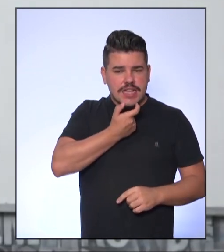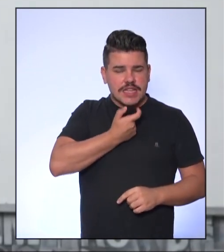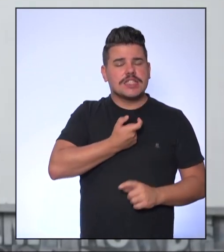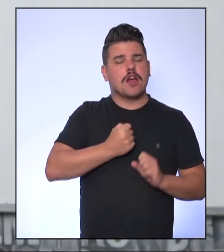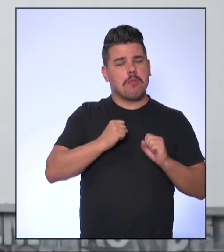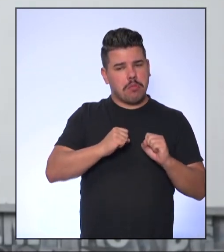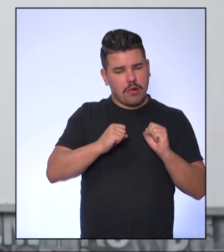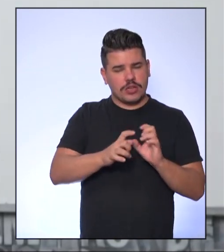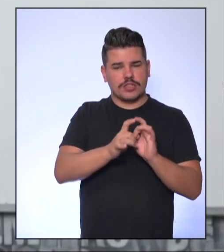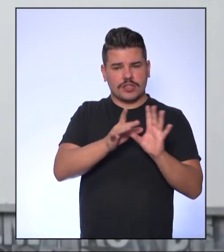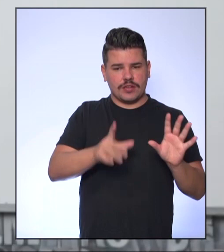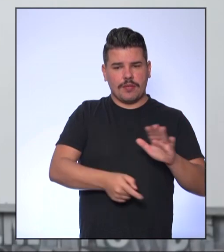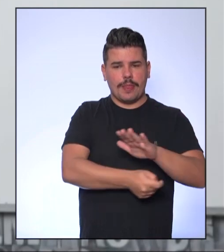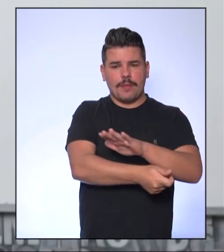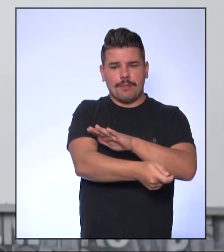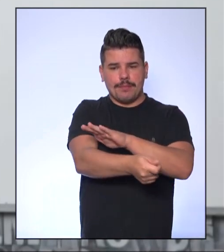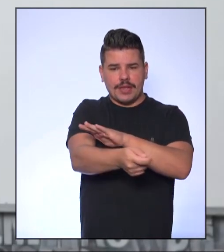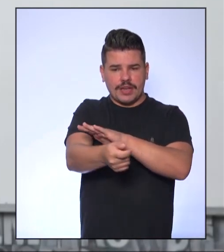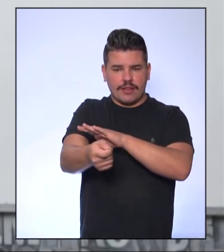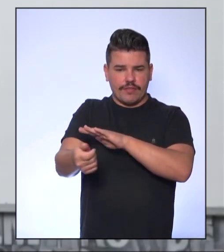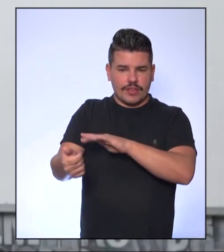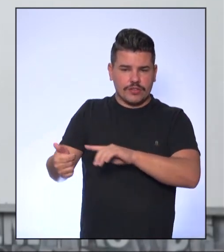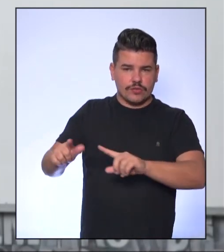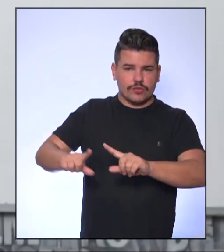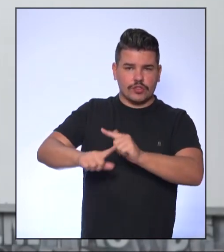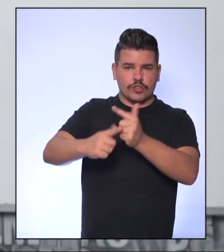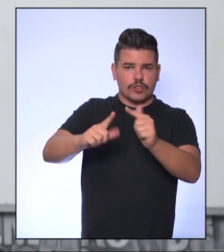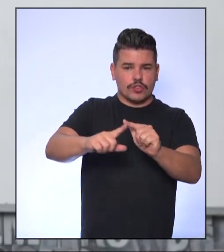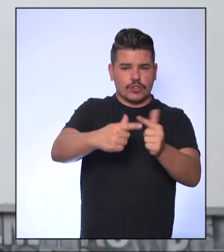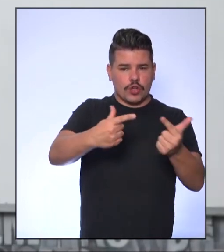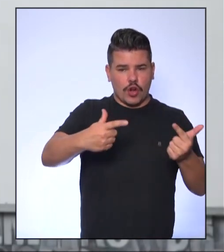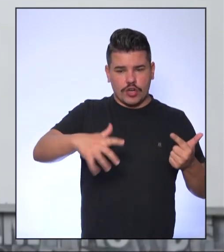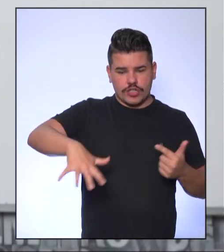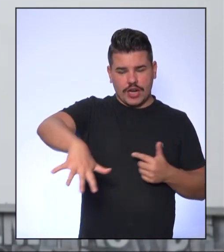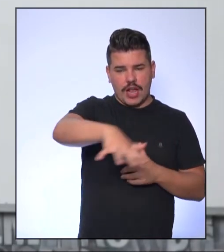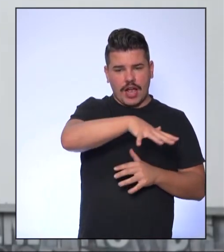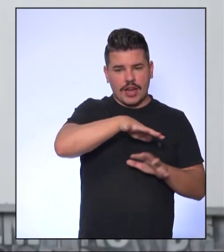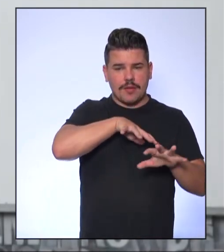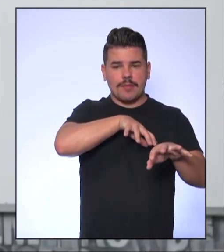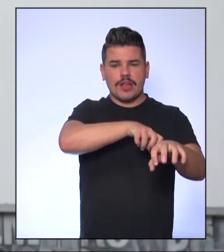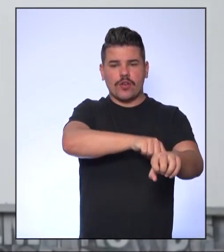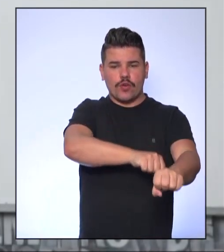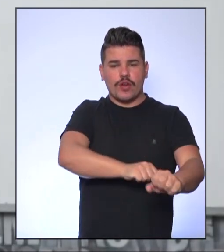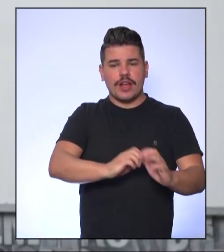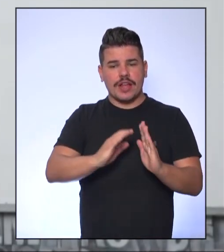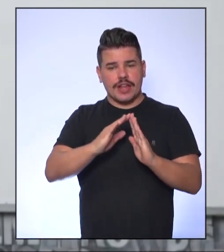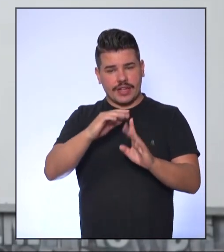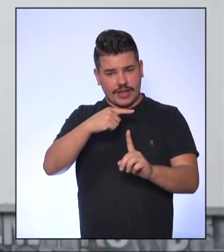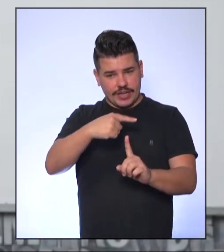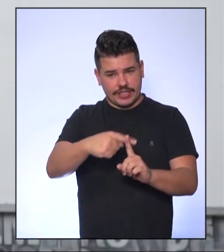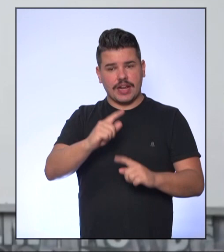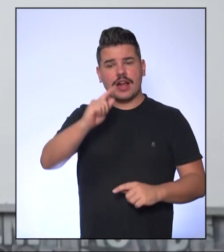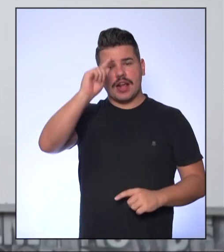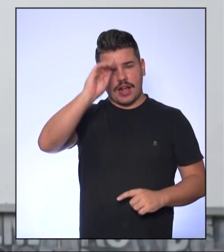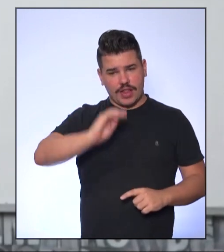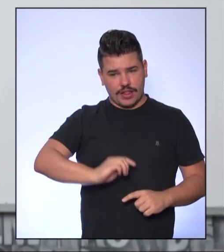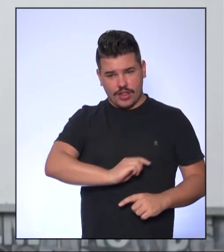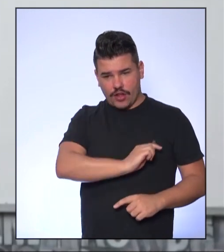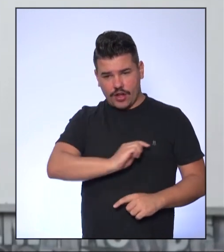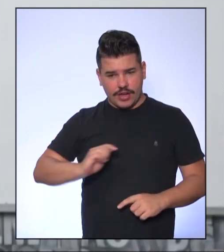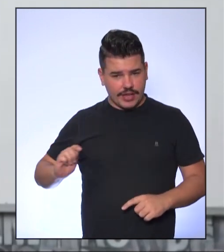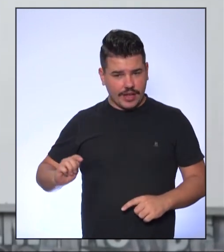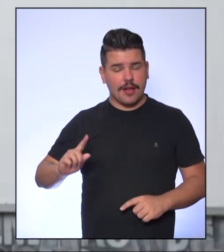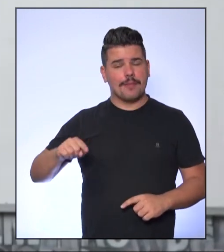os privilégios, e vai pegar o território da Igreja Católica e o seu